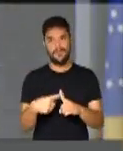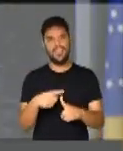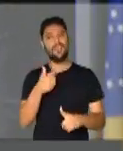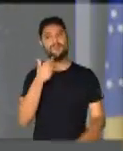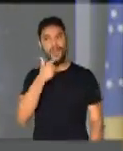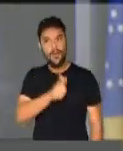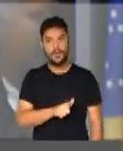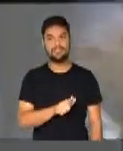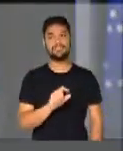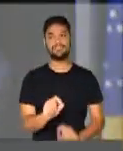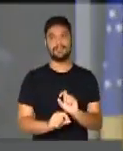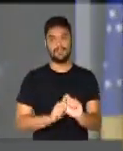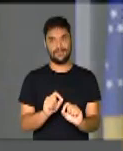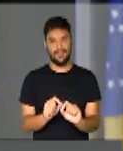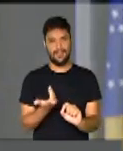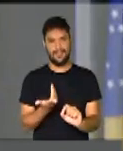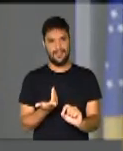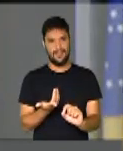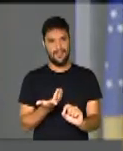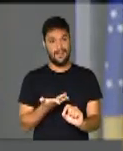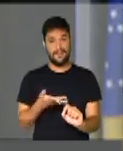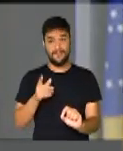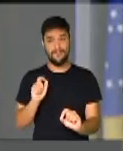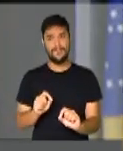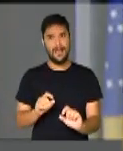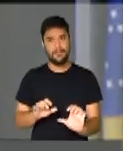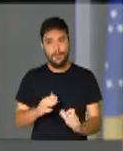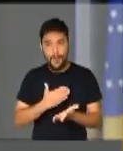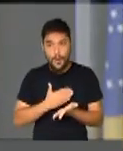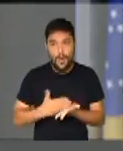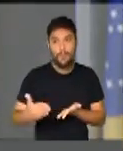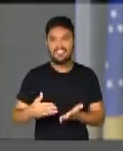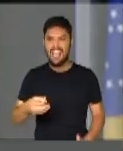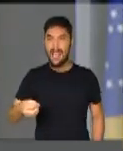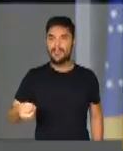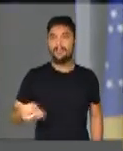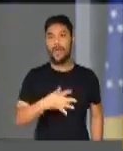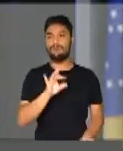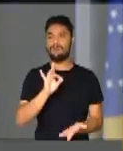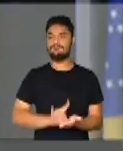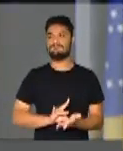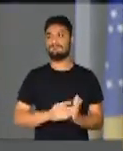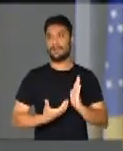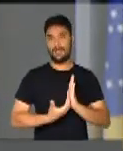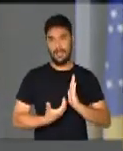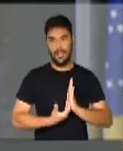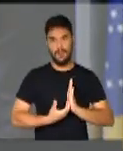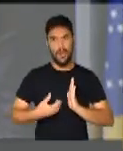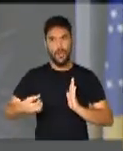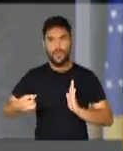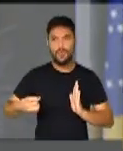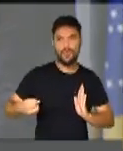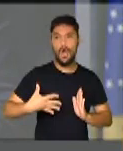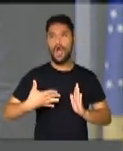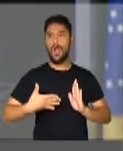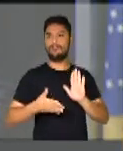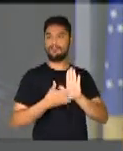tirar o laço, que vai inaugurar efetivamente a nova Câmara, com novos